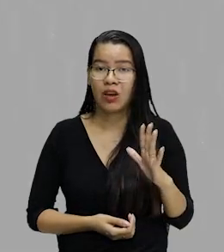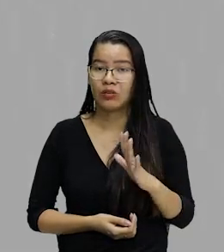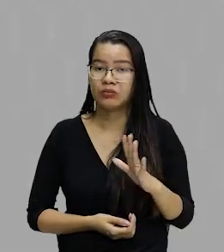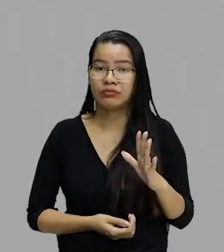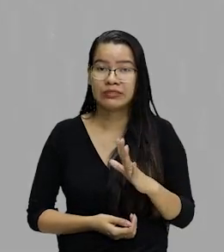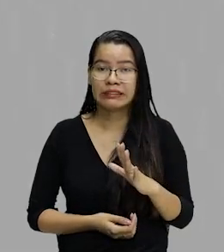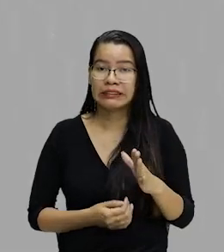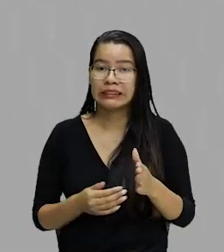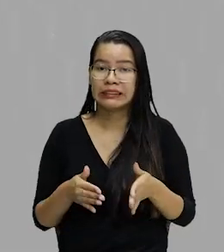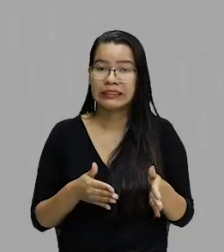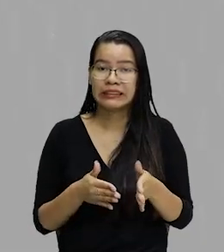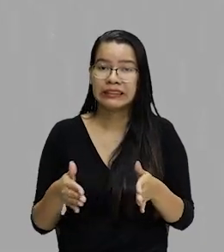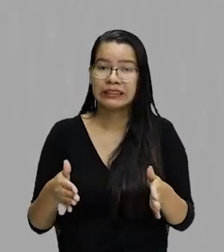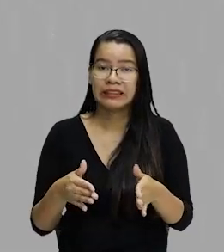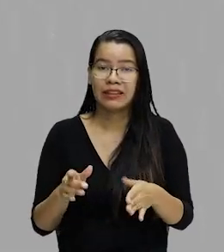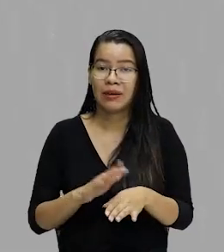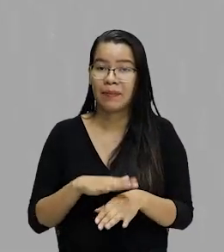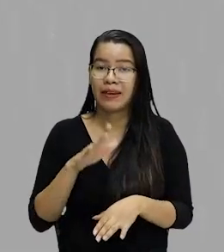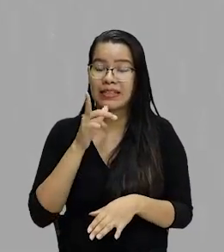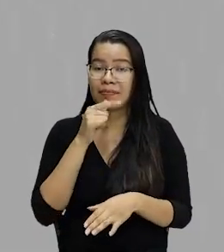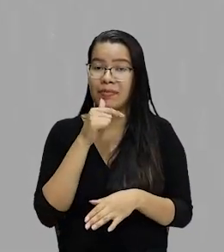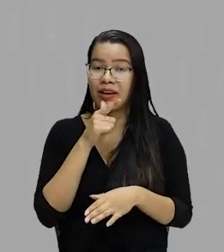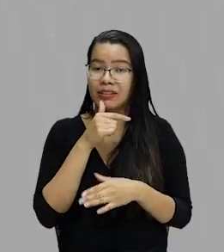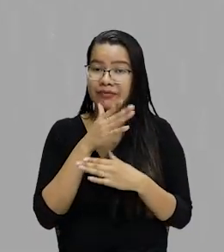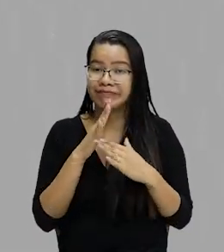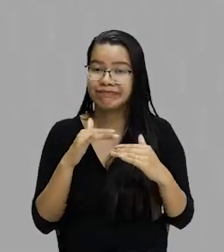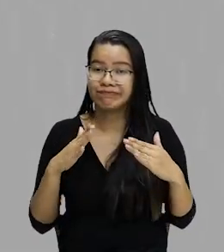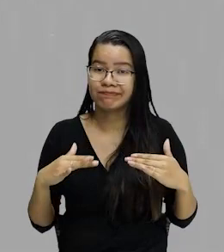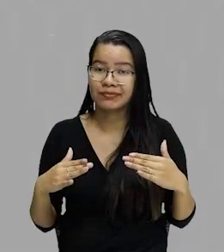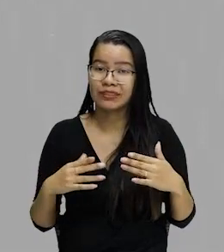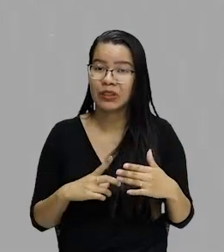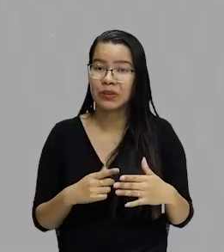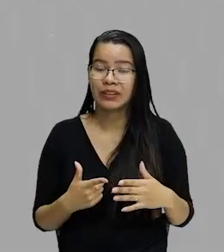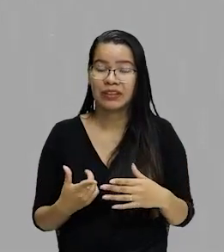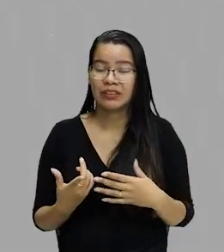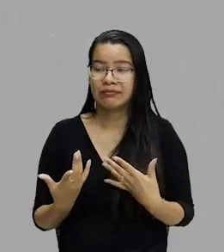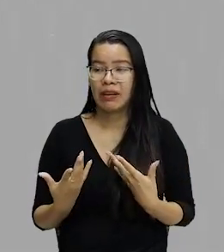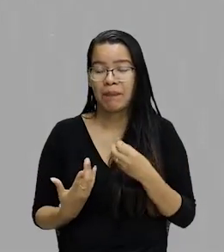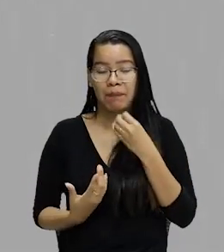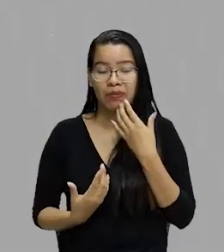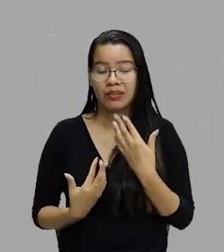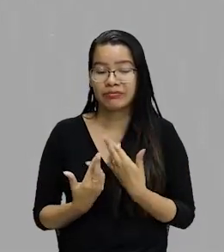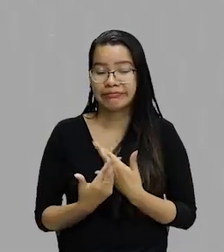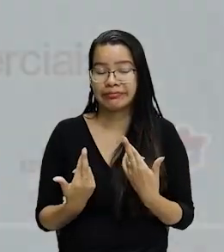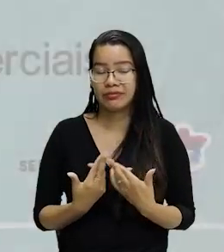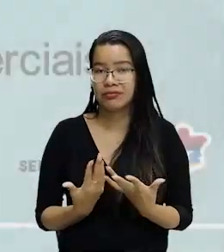né? Então, aqui também não caiu muito bem o sistema.